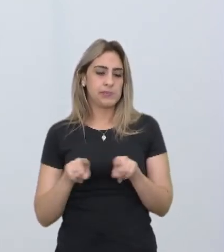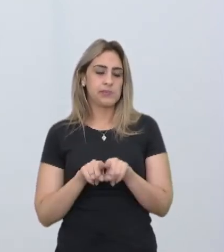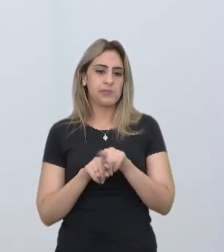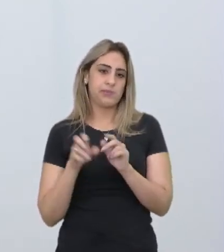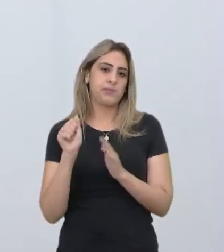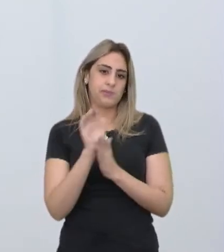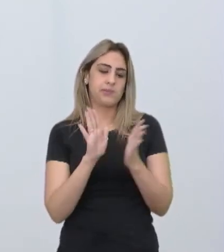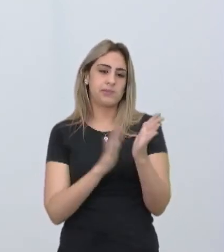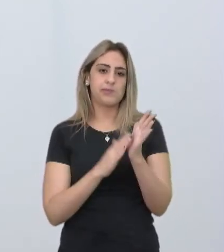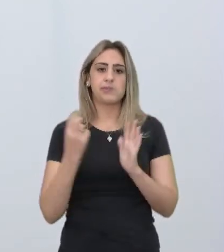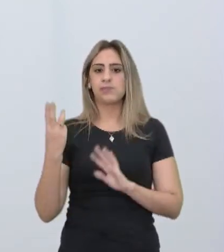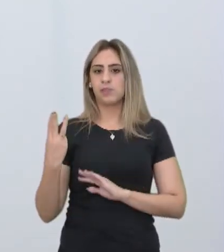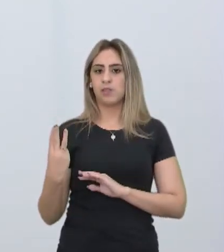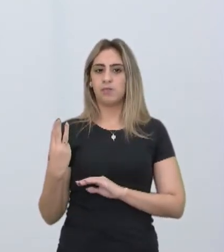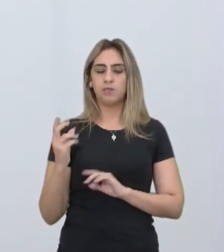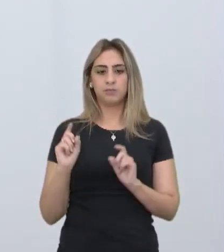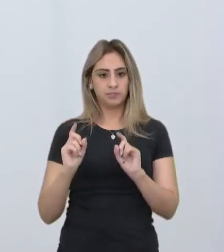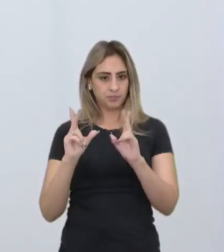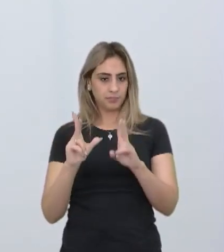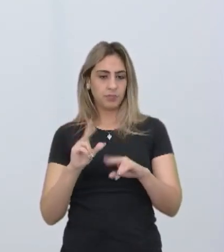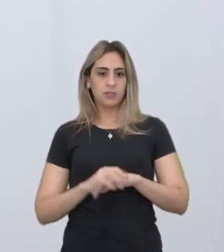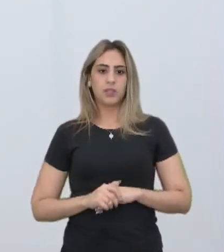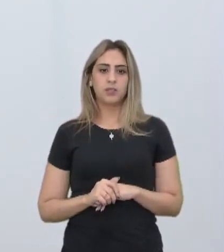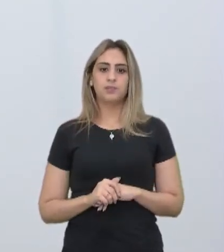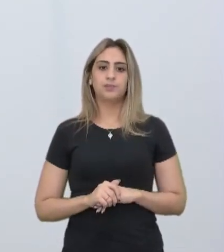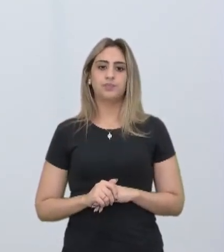dessa atividade 3, tá?